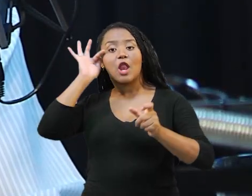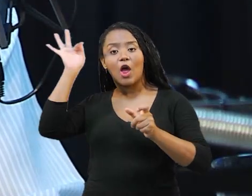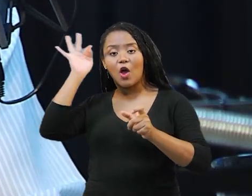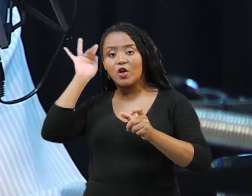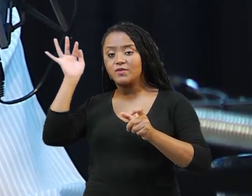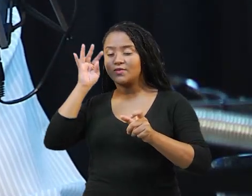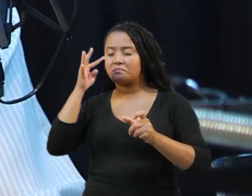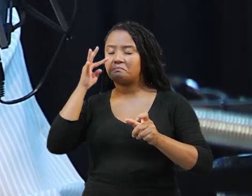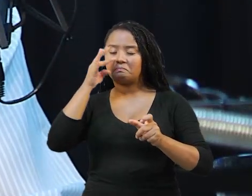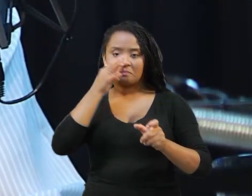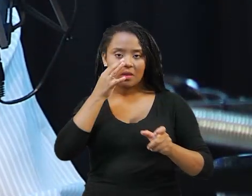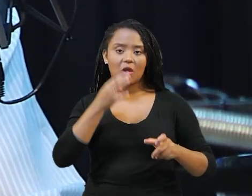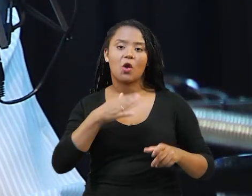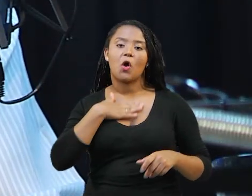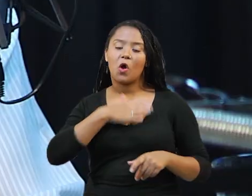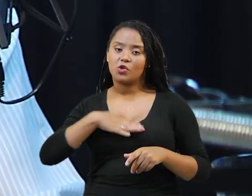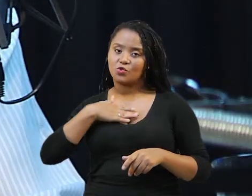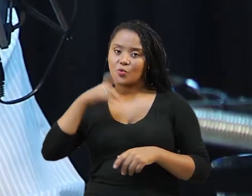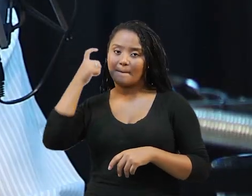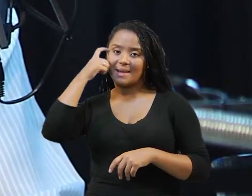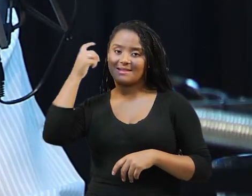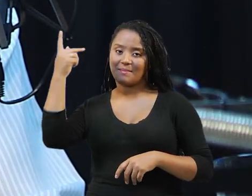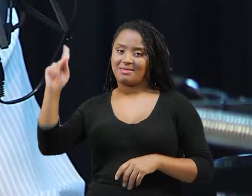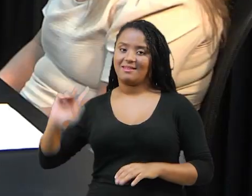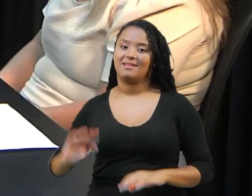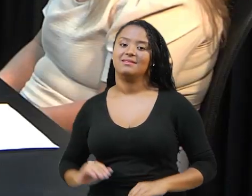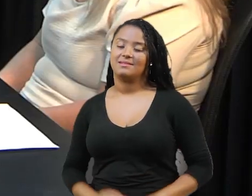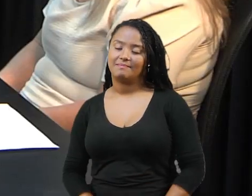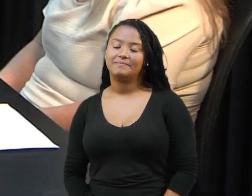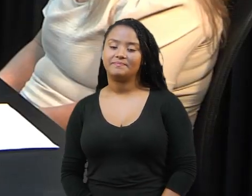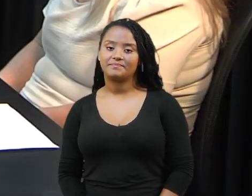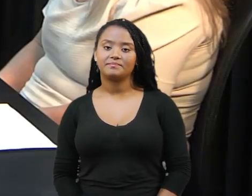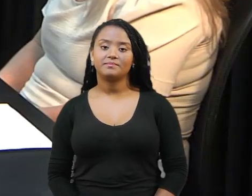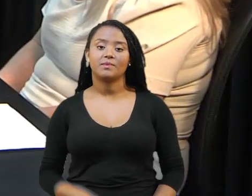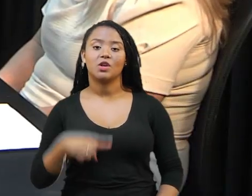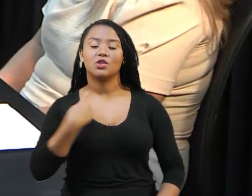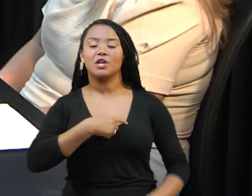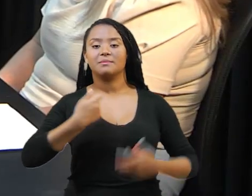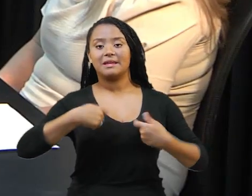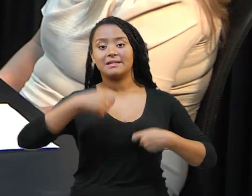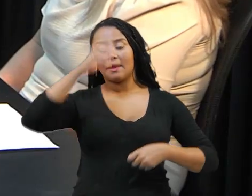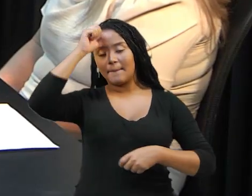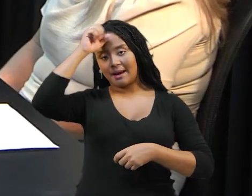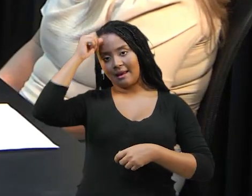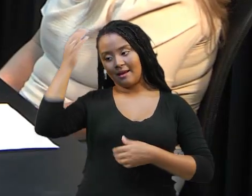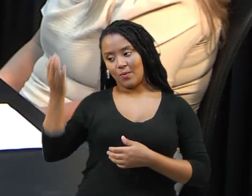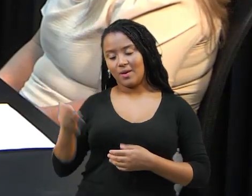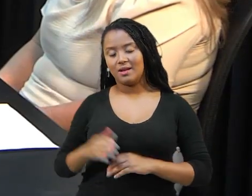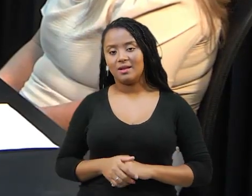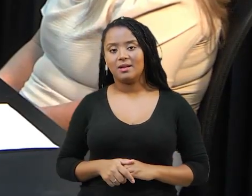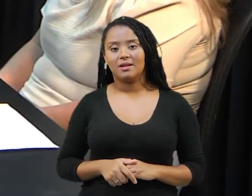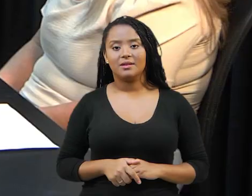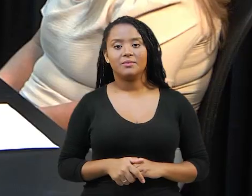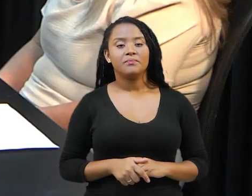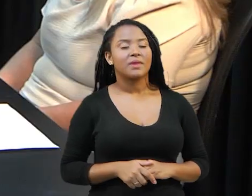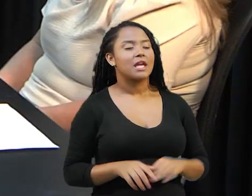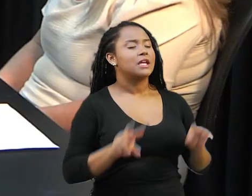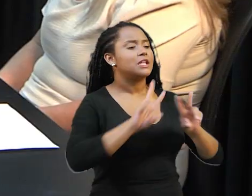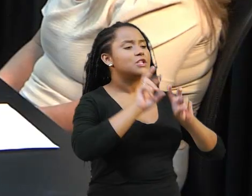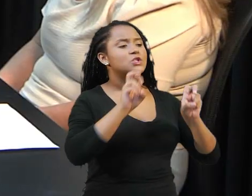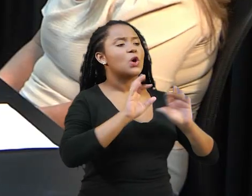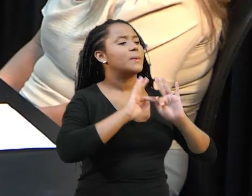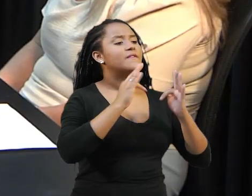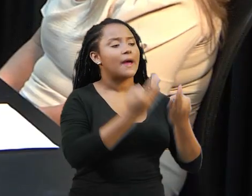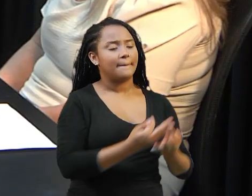e gosto dos pensamentos também. Eu acho que a gente tem que aprender muito com eles. Mas não é nada assim muito...